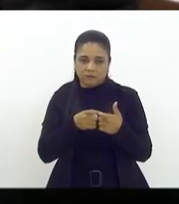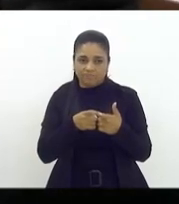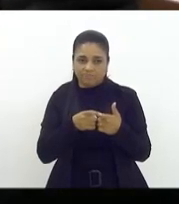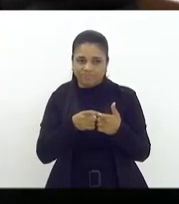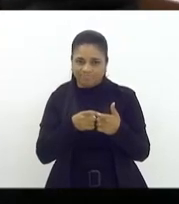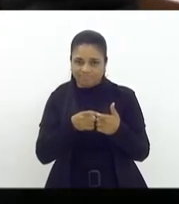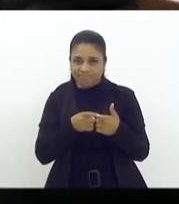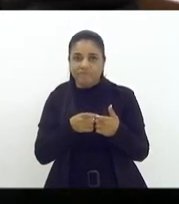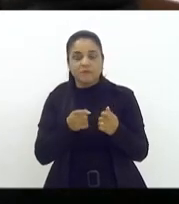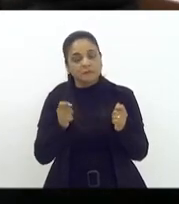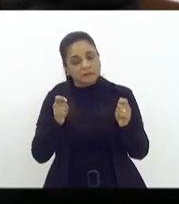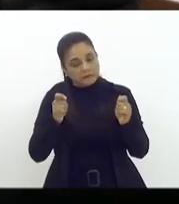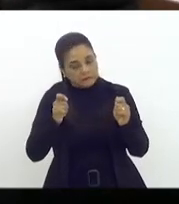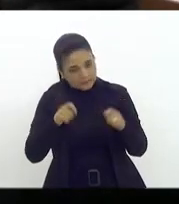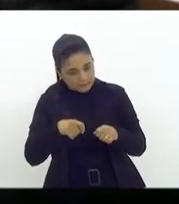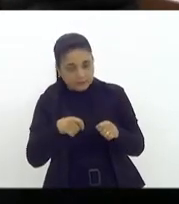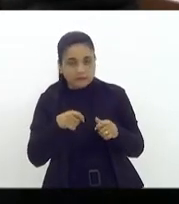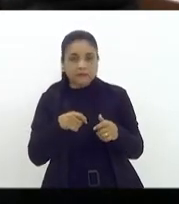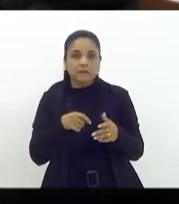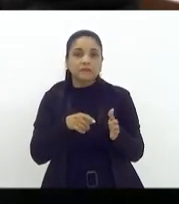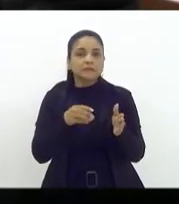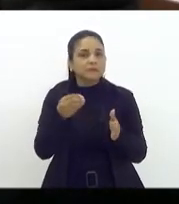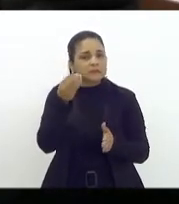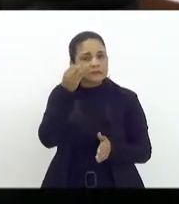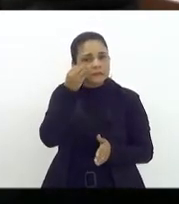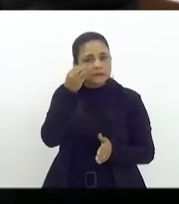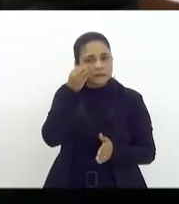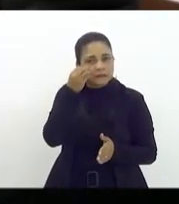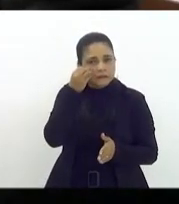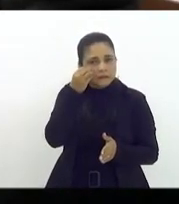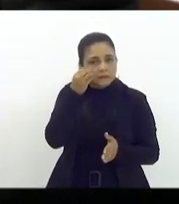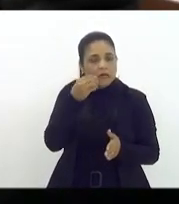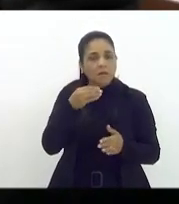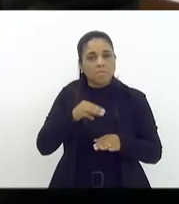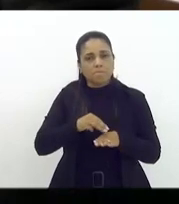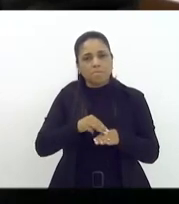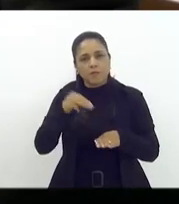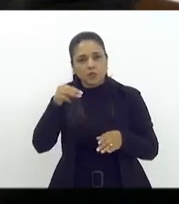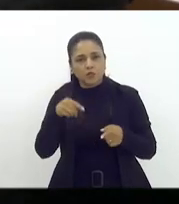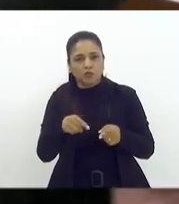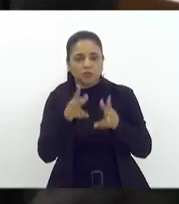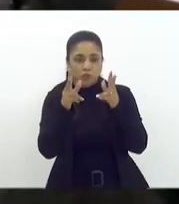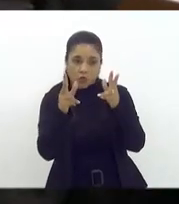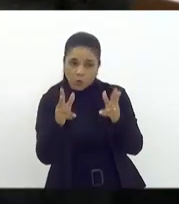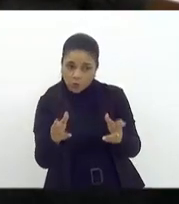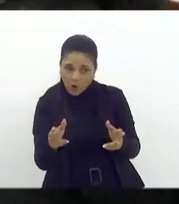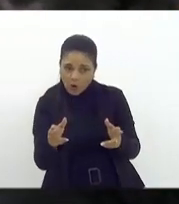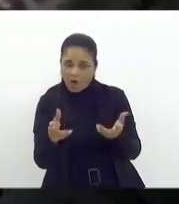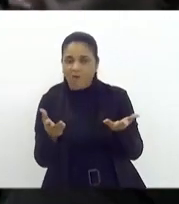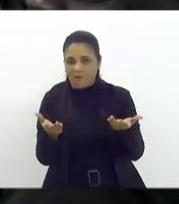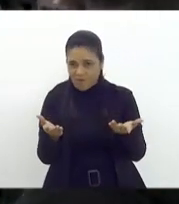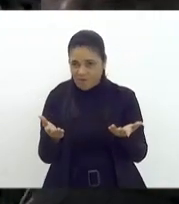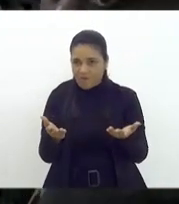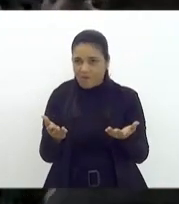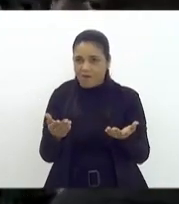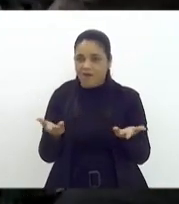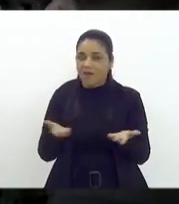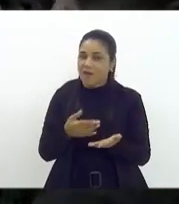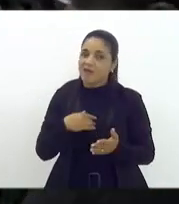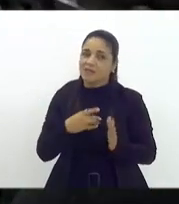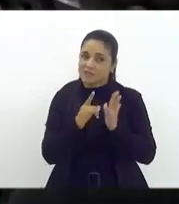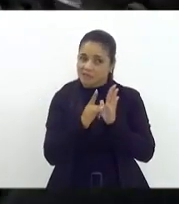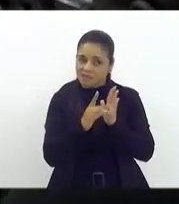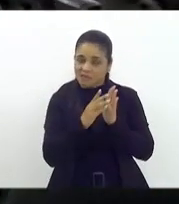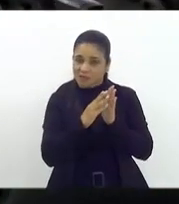assim também foram feitos esses testes com a metodologia muito semelhante a essas por exemplo que eu tô dando